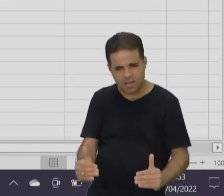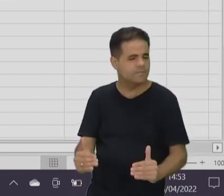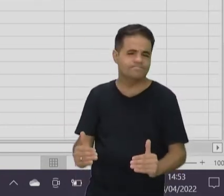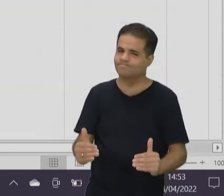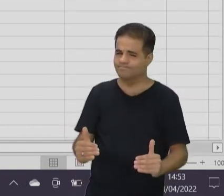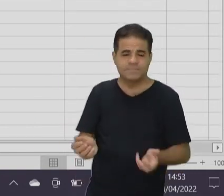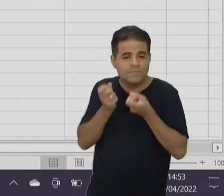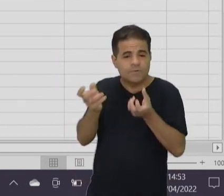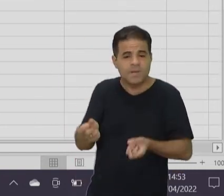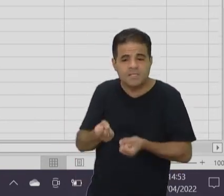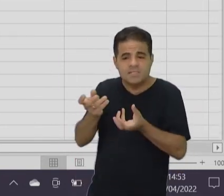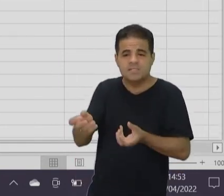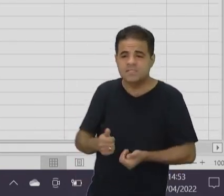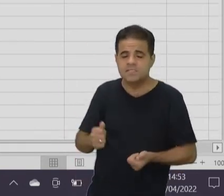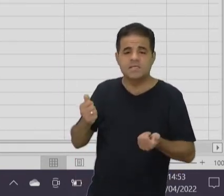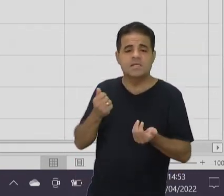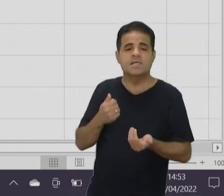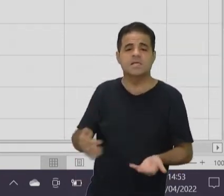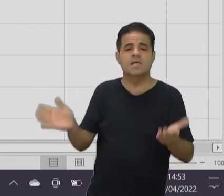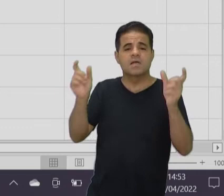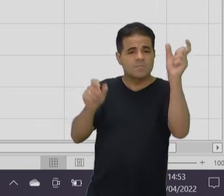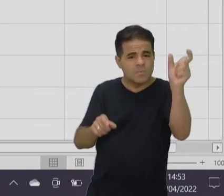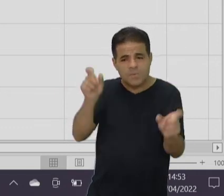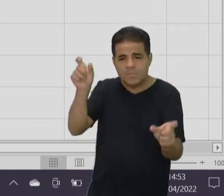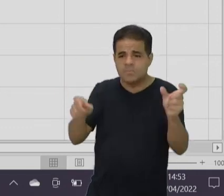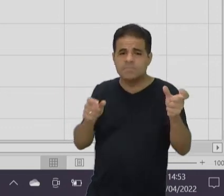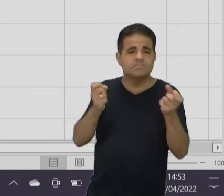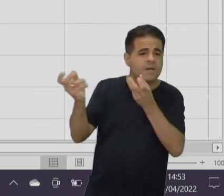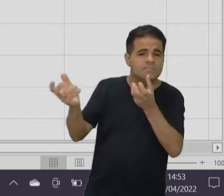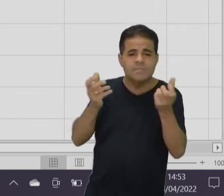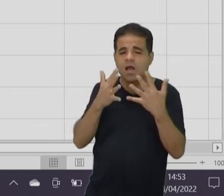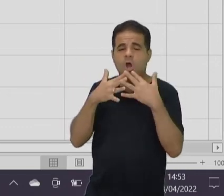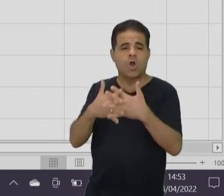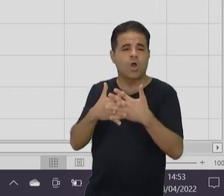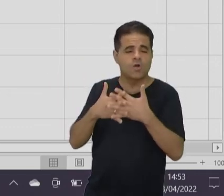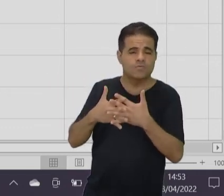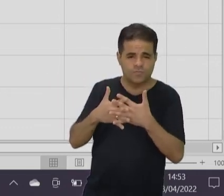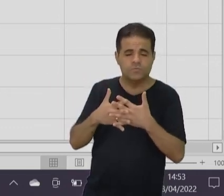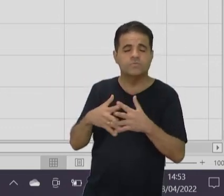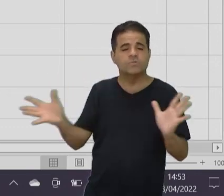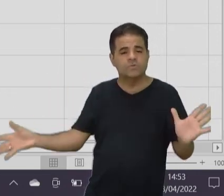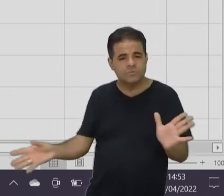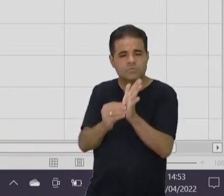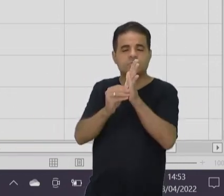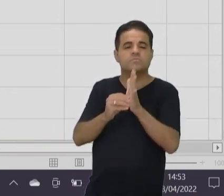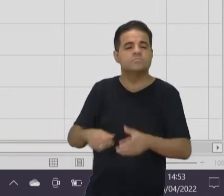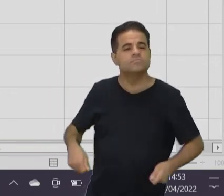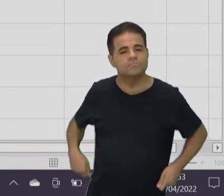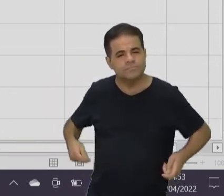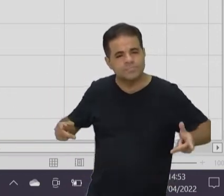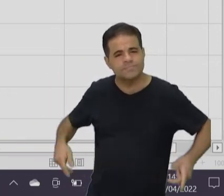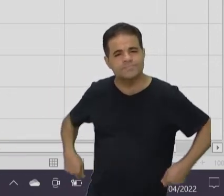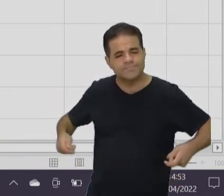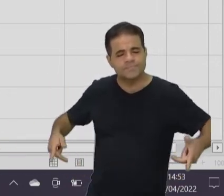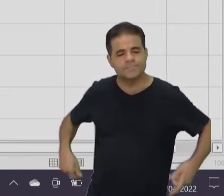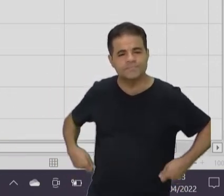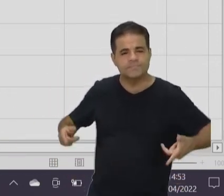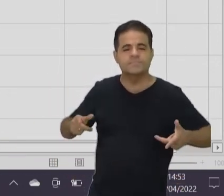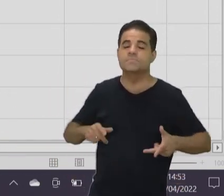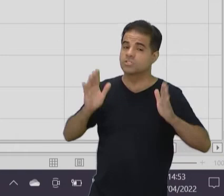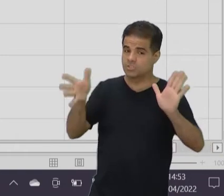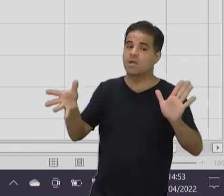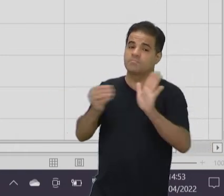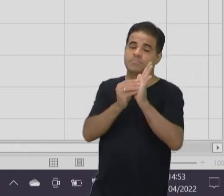a informação fica... Para não ficar muita linha, muita coluna, fica né? muita Muito informação. difícil. Uhum. Então vamos colocar aqui, ó, as despesas. Já